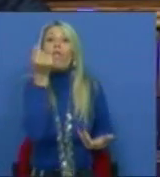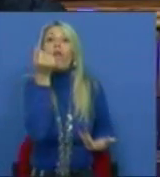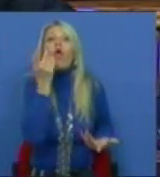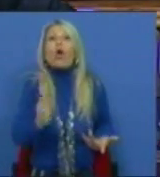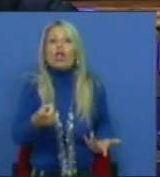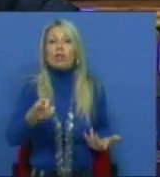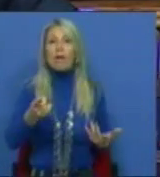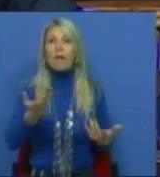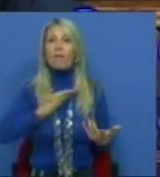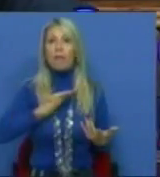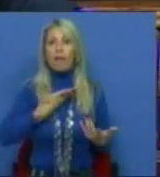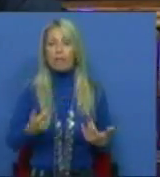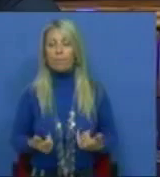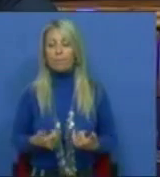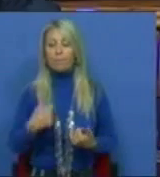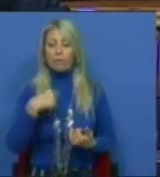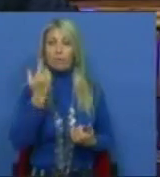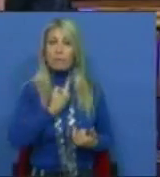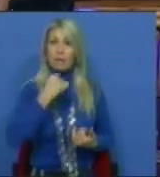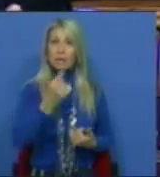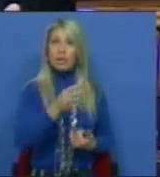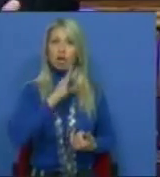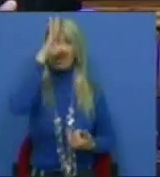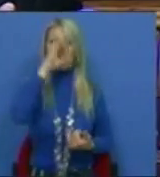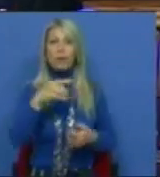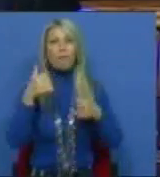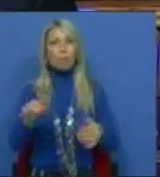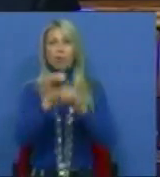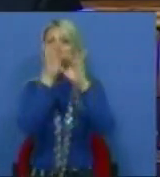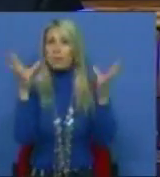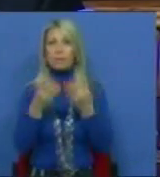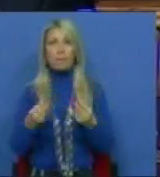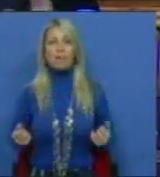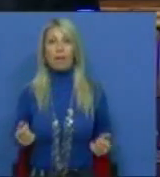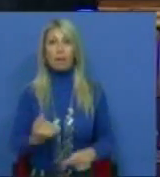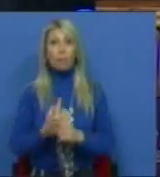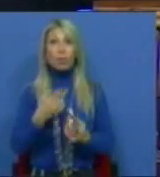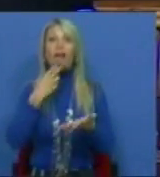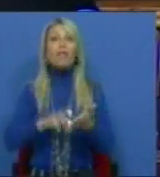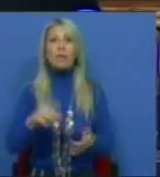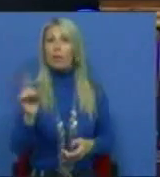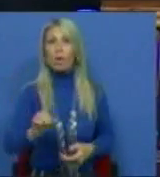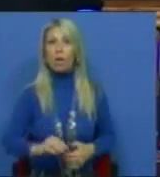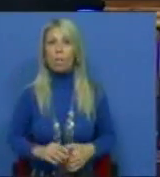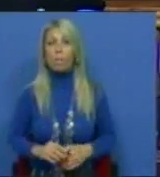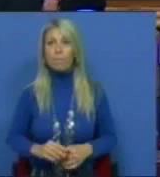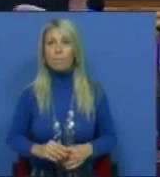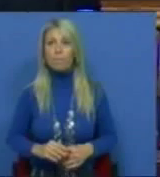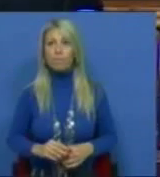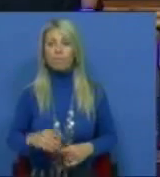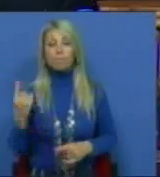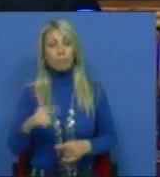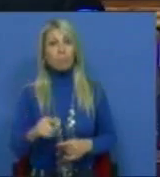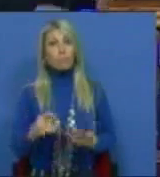dizer, Sr. Ministro, que era bom que nós esclarecêssemos esta matéria, porque é verdade ou não é que